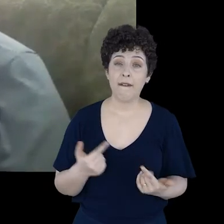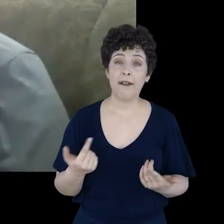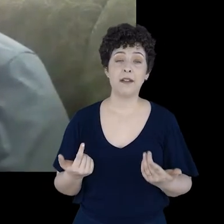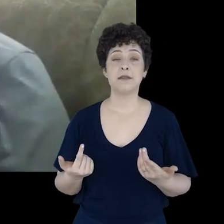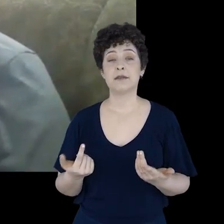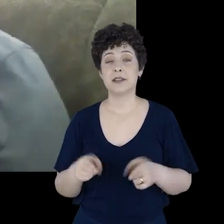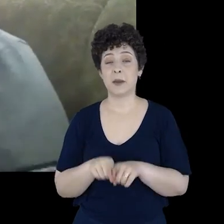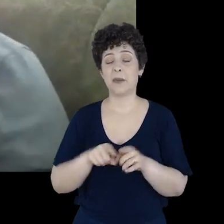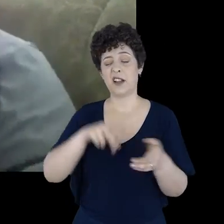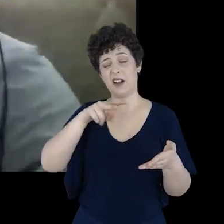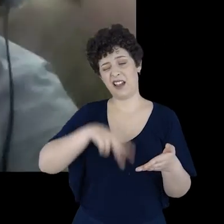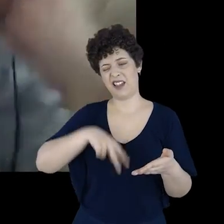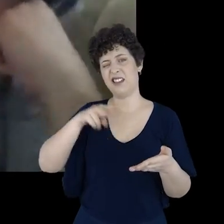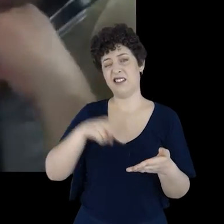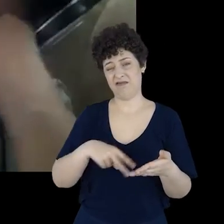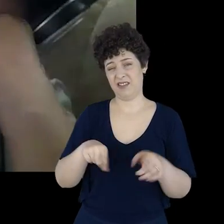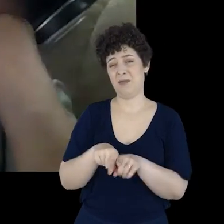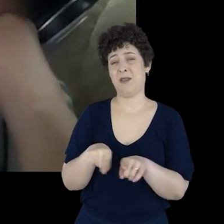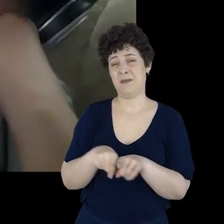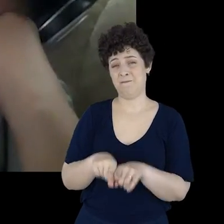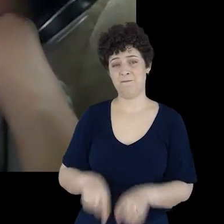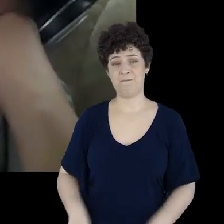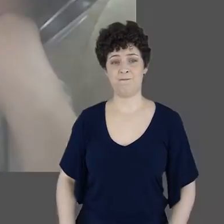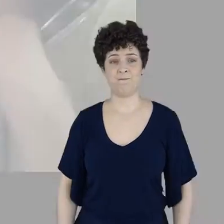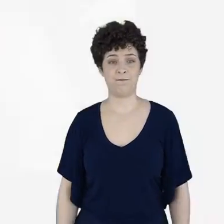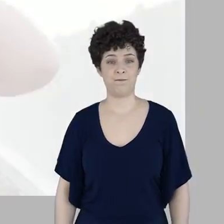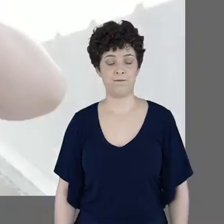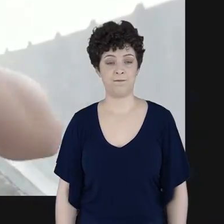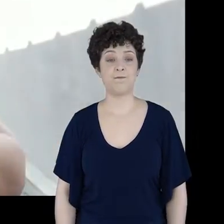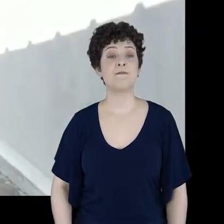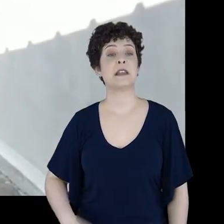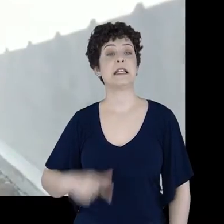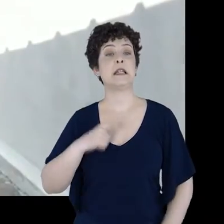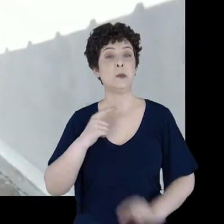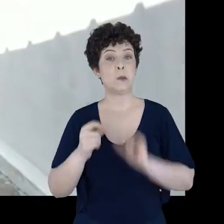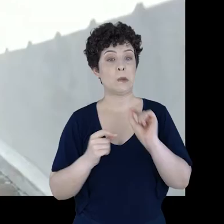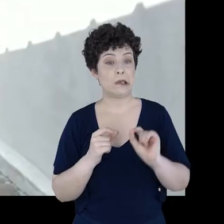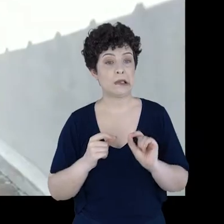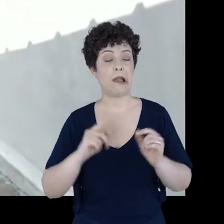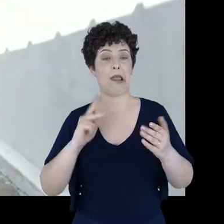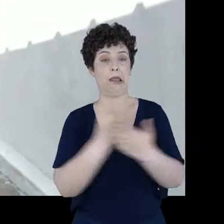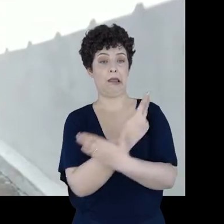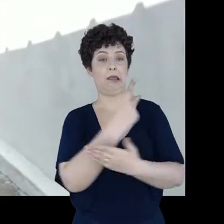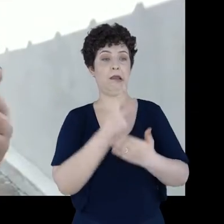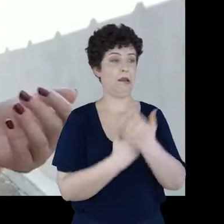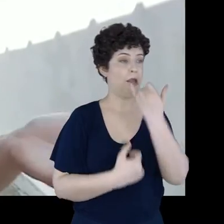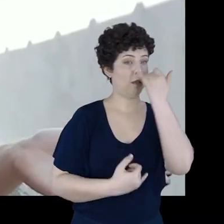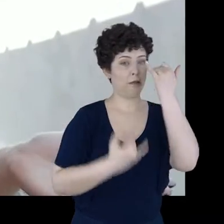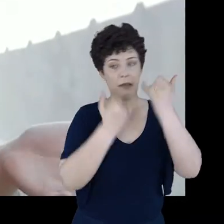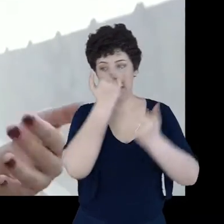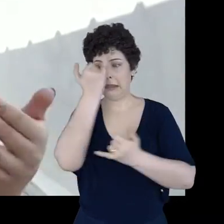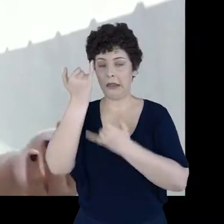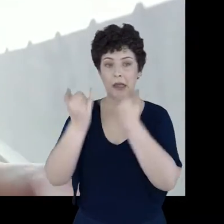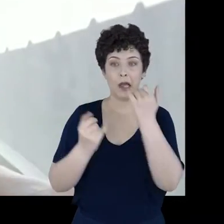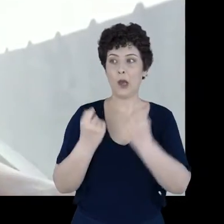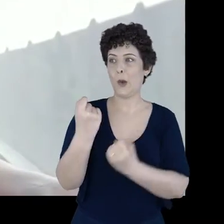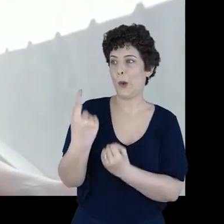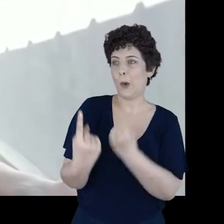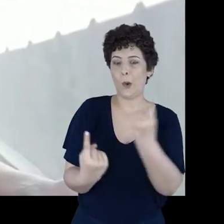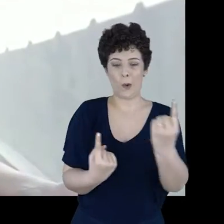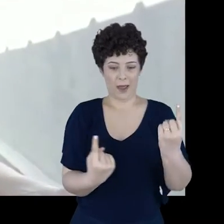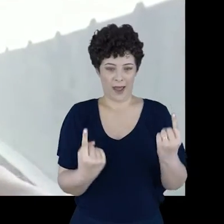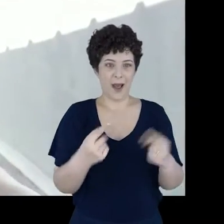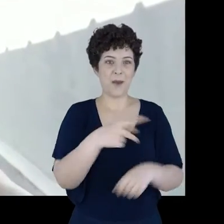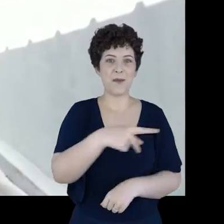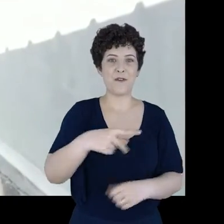trabalhar. Dá uma preguiça de ler também. Yasmin Almeida. Demos muito com a cabeça na parede, até aparecer alguns